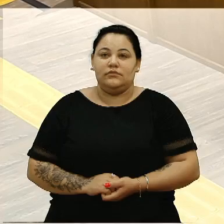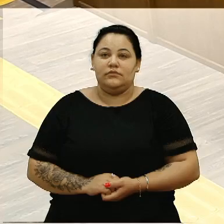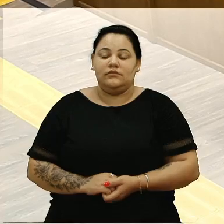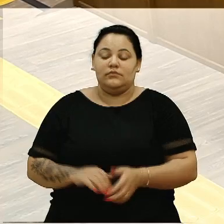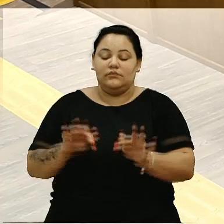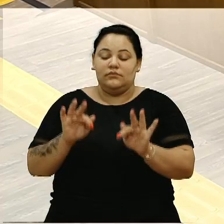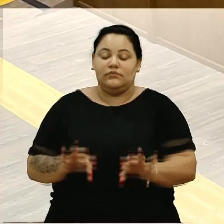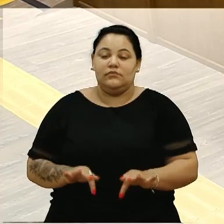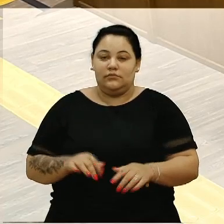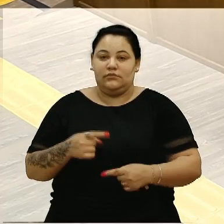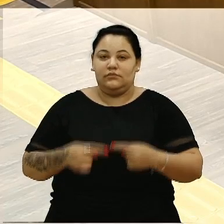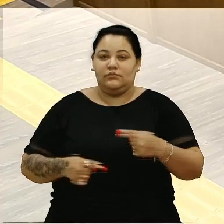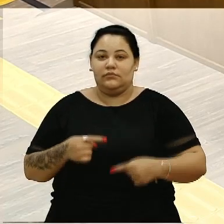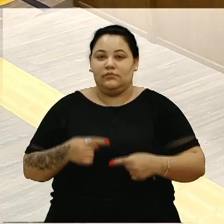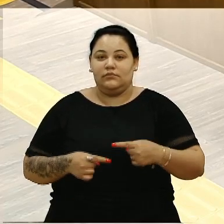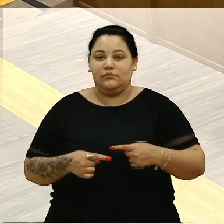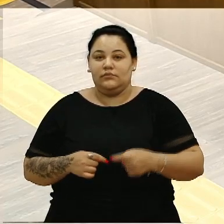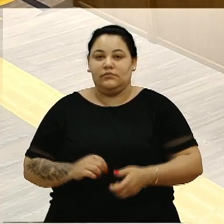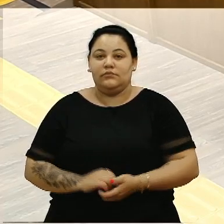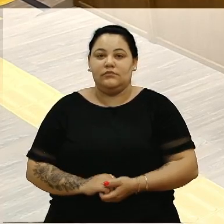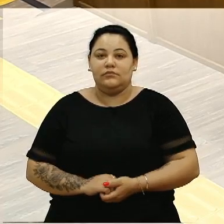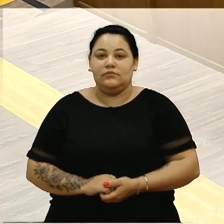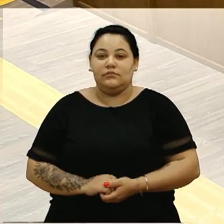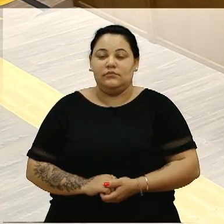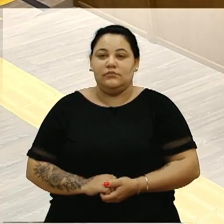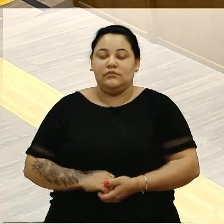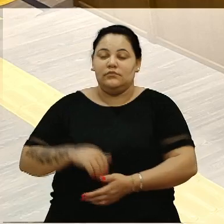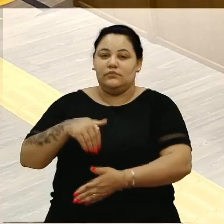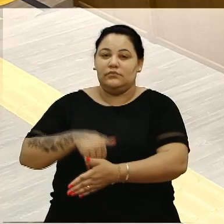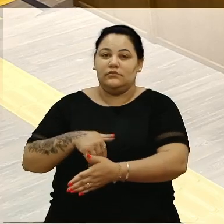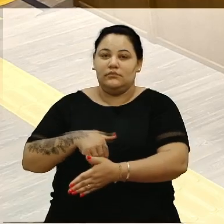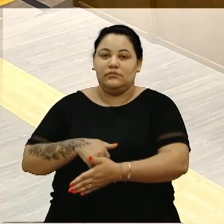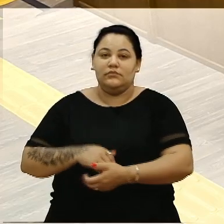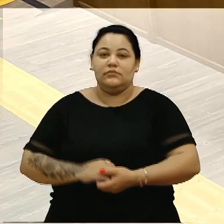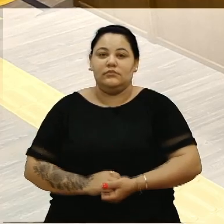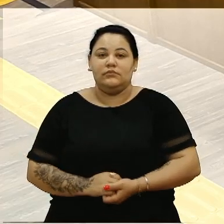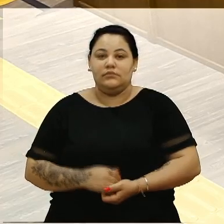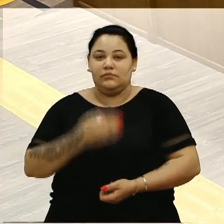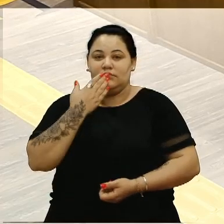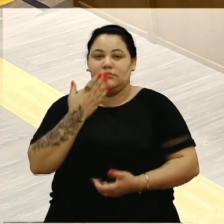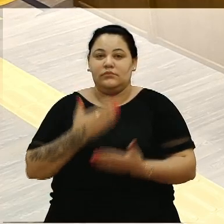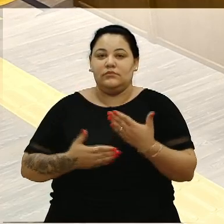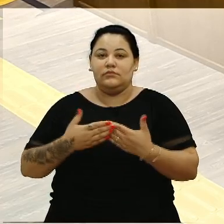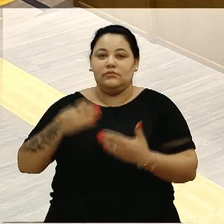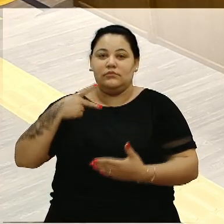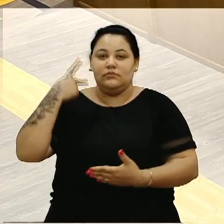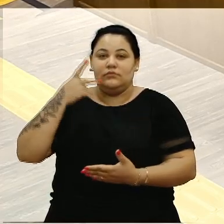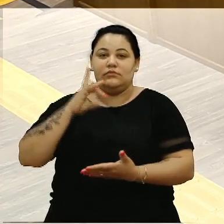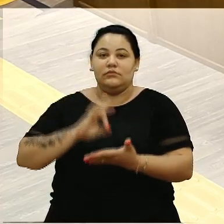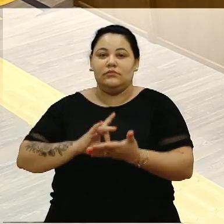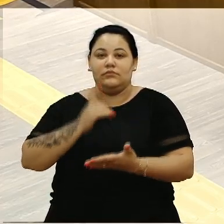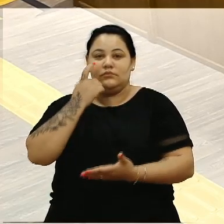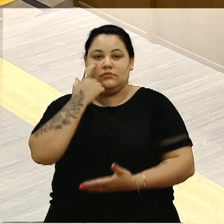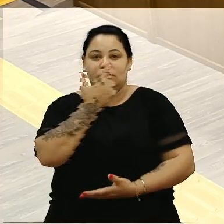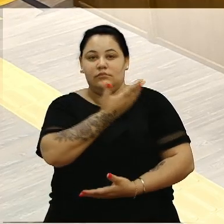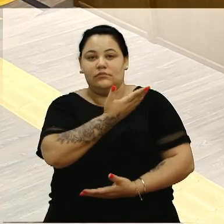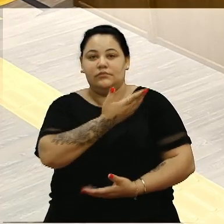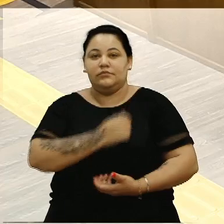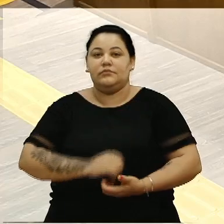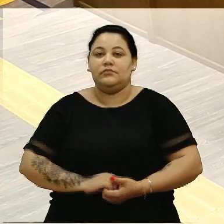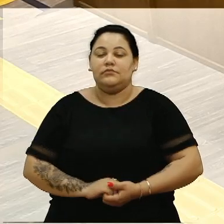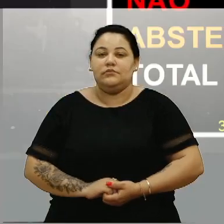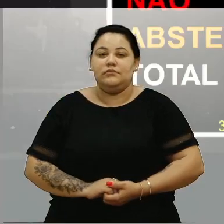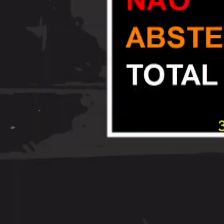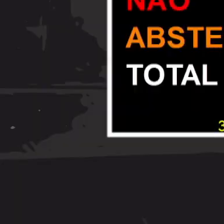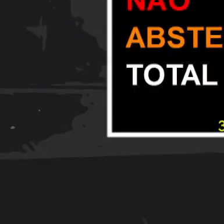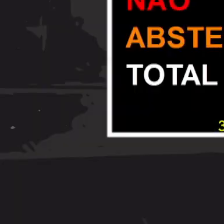Encerrada a discussão. Em votação, solicito os vereadores e vereadoras que registrem seus votos.